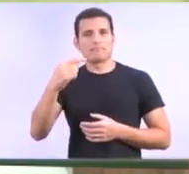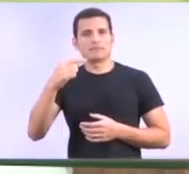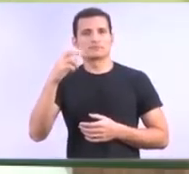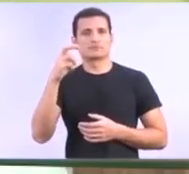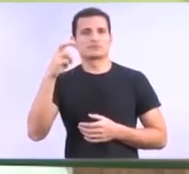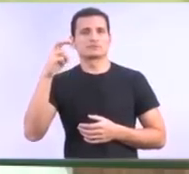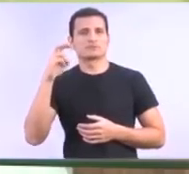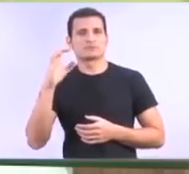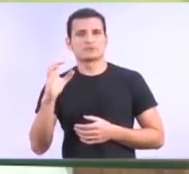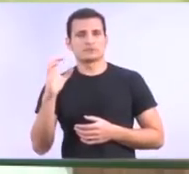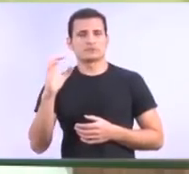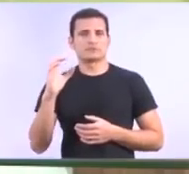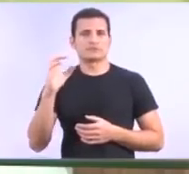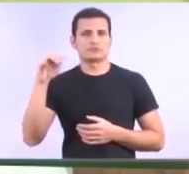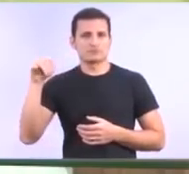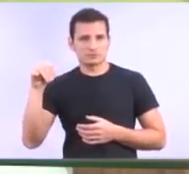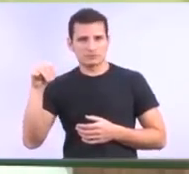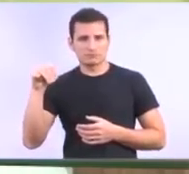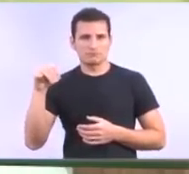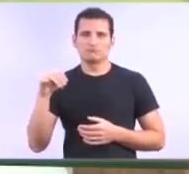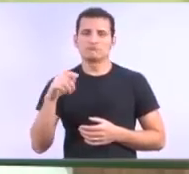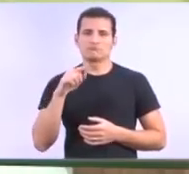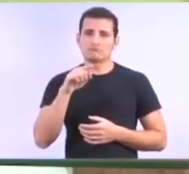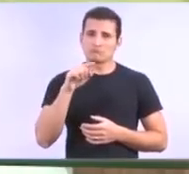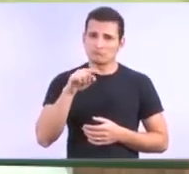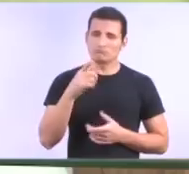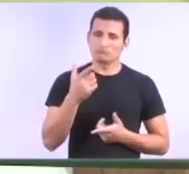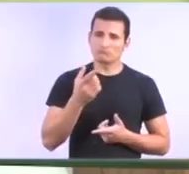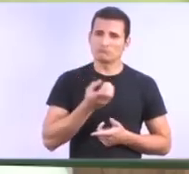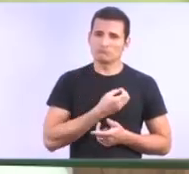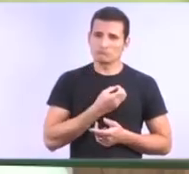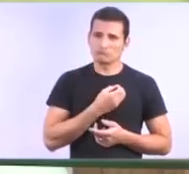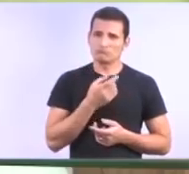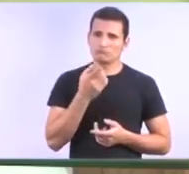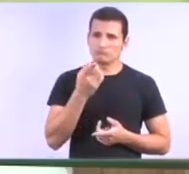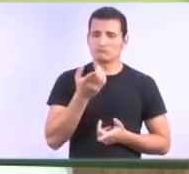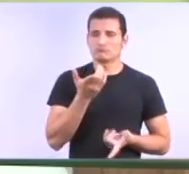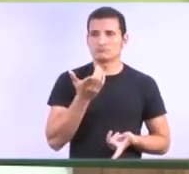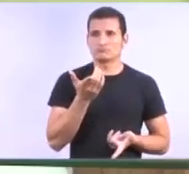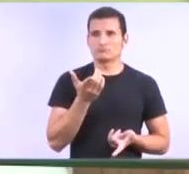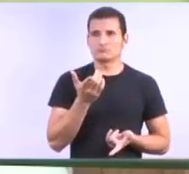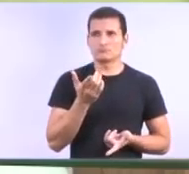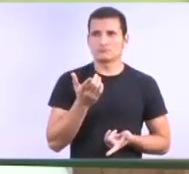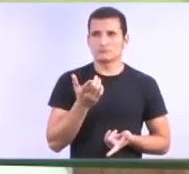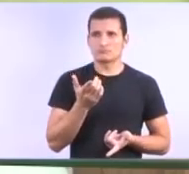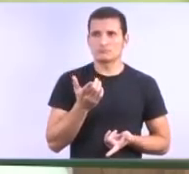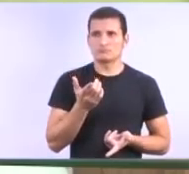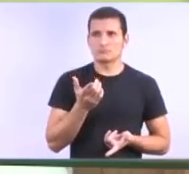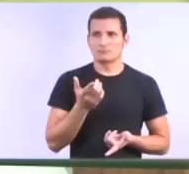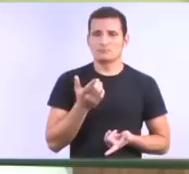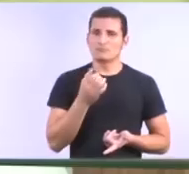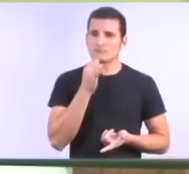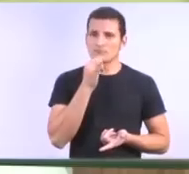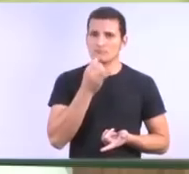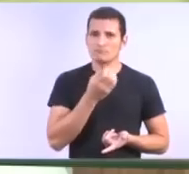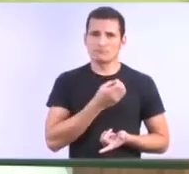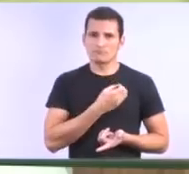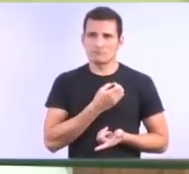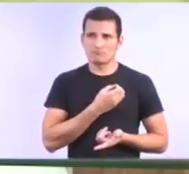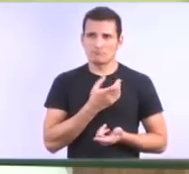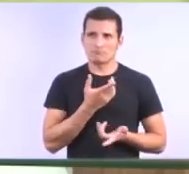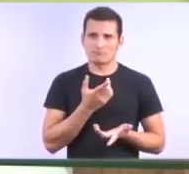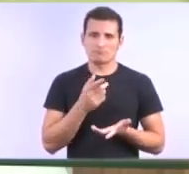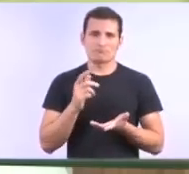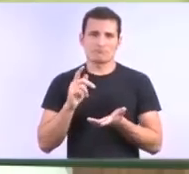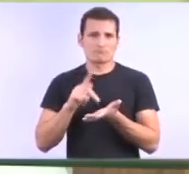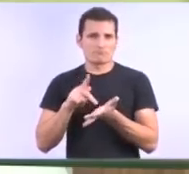objeto. Embora é um valor que é válido se a gente pensar em termos de um número real,